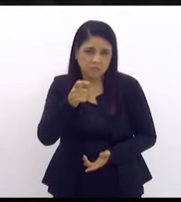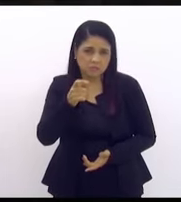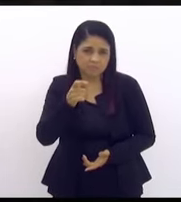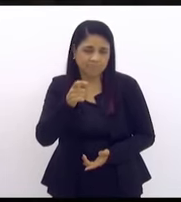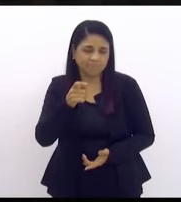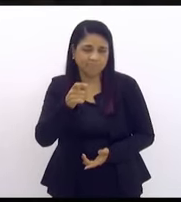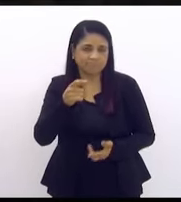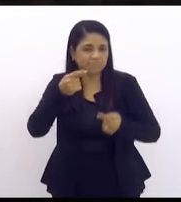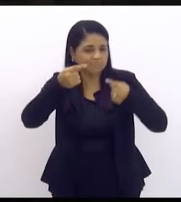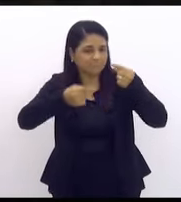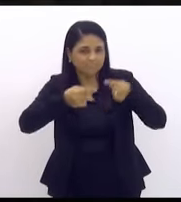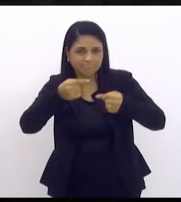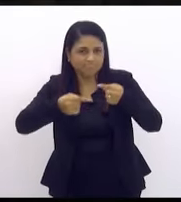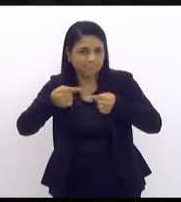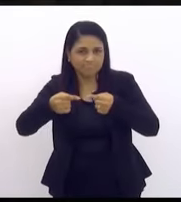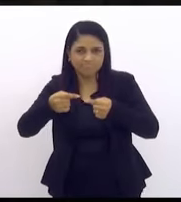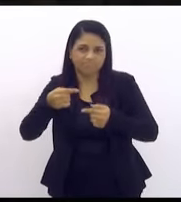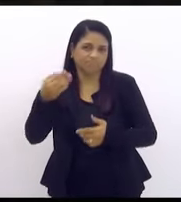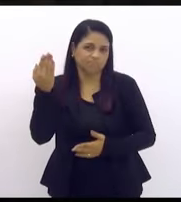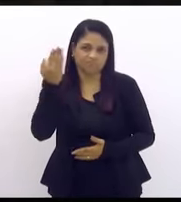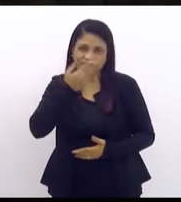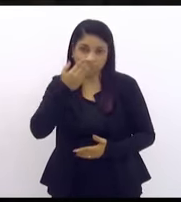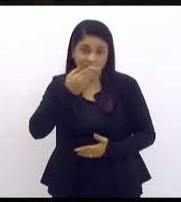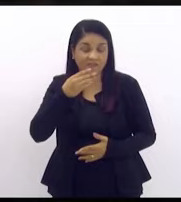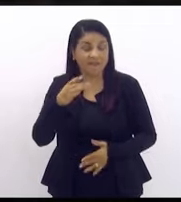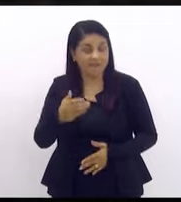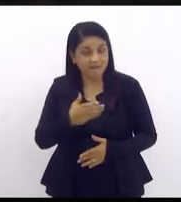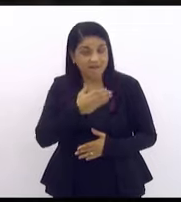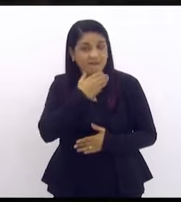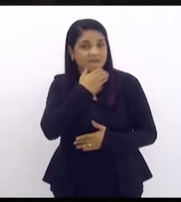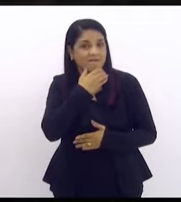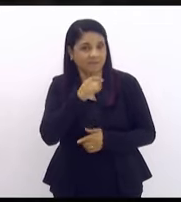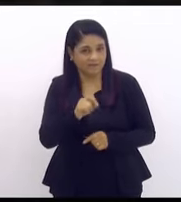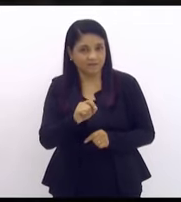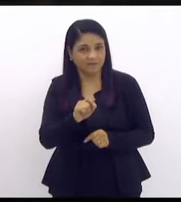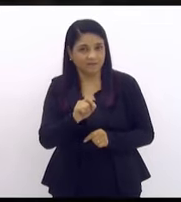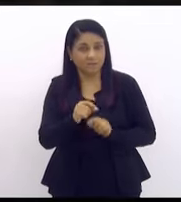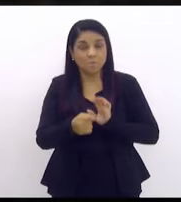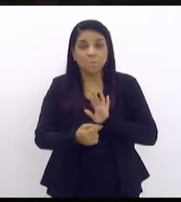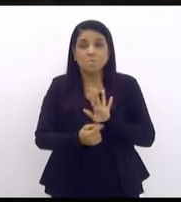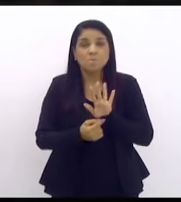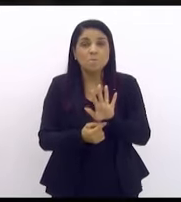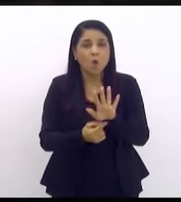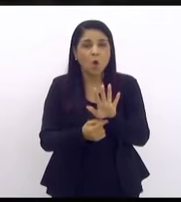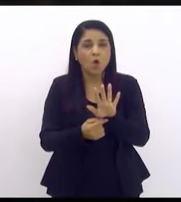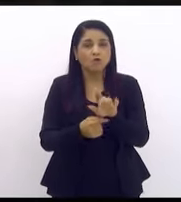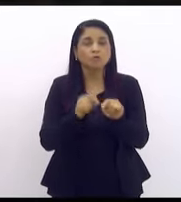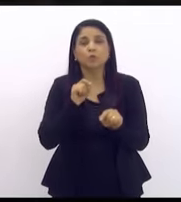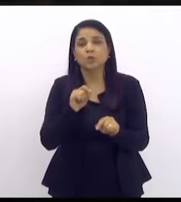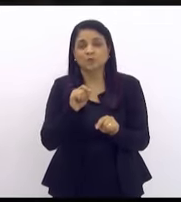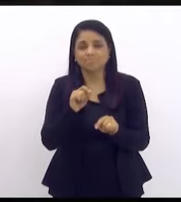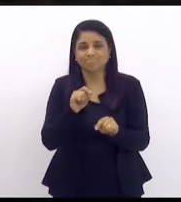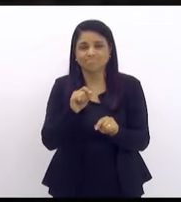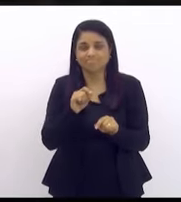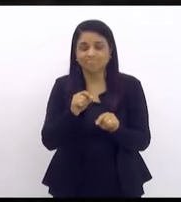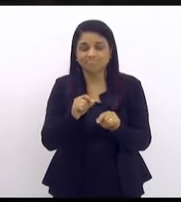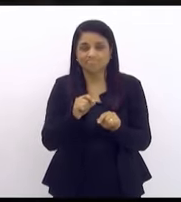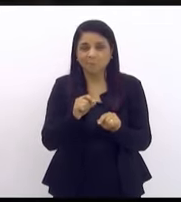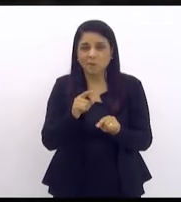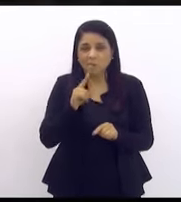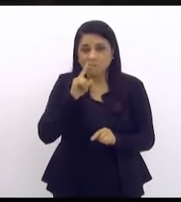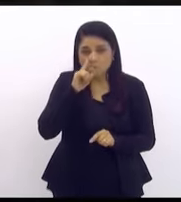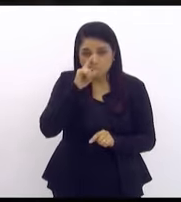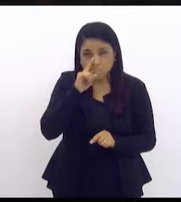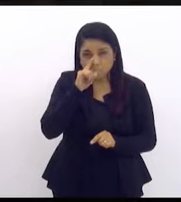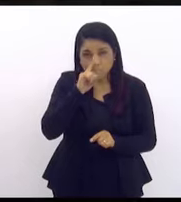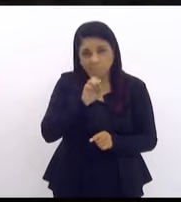estamos fazendo. Isso é grave, isso demonstra o quanto estamos à beira do precipício e não